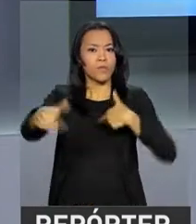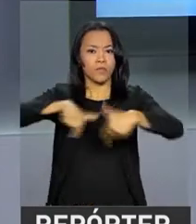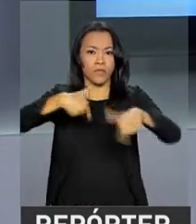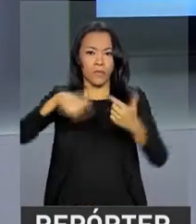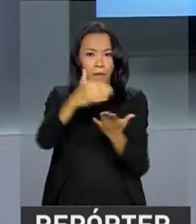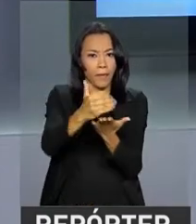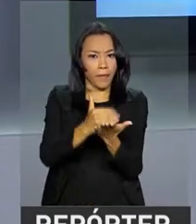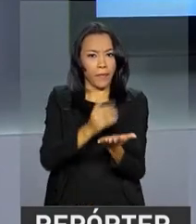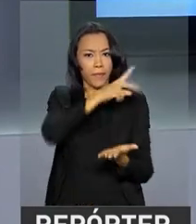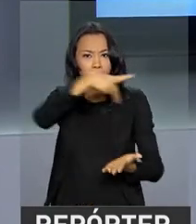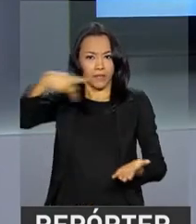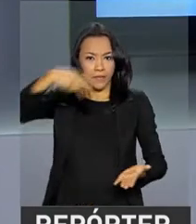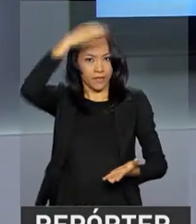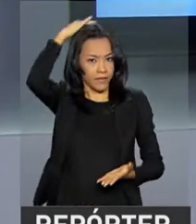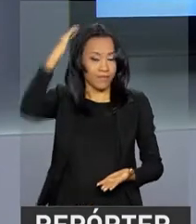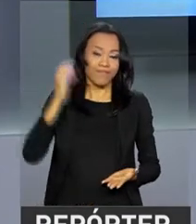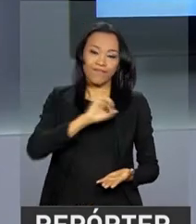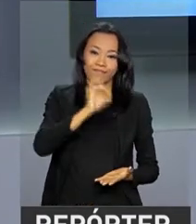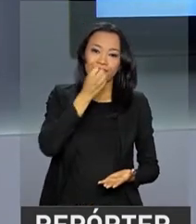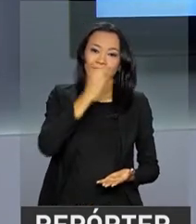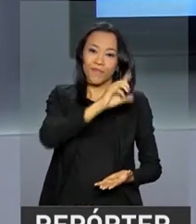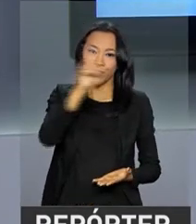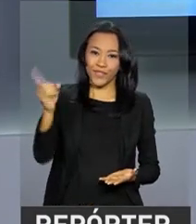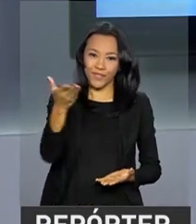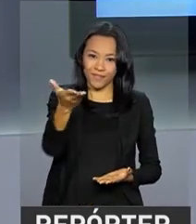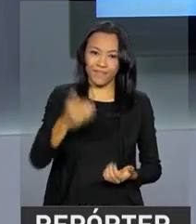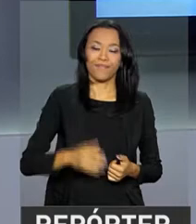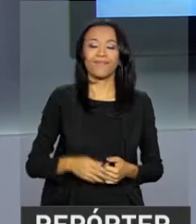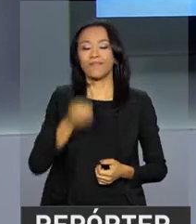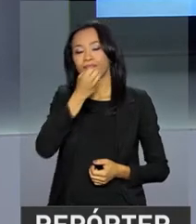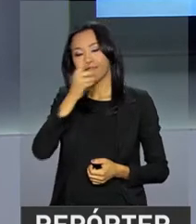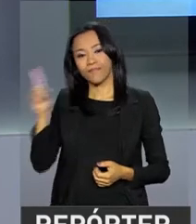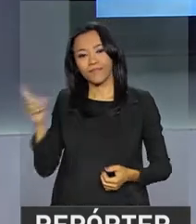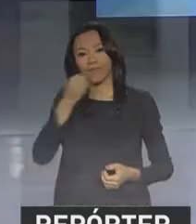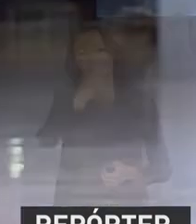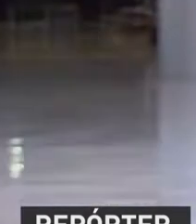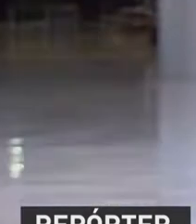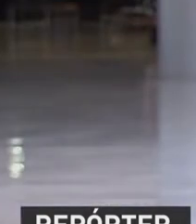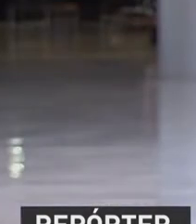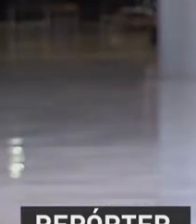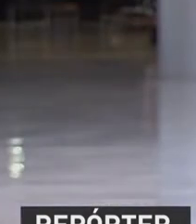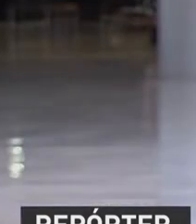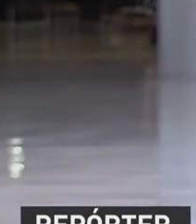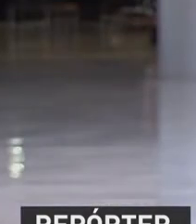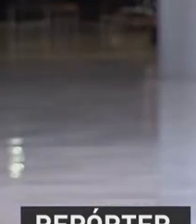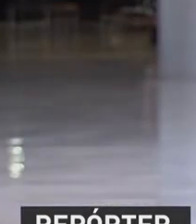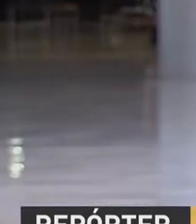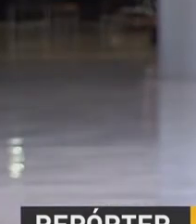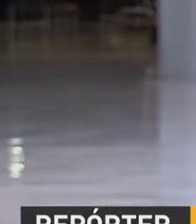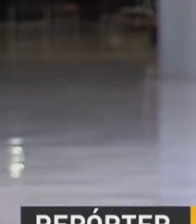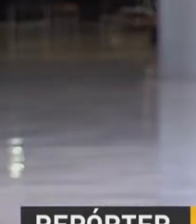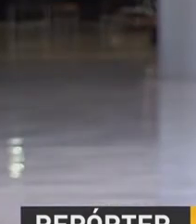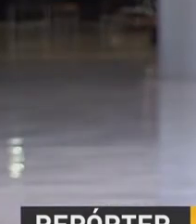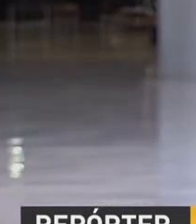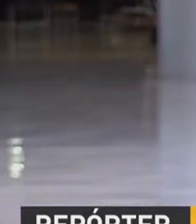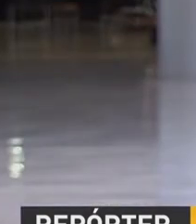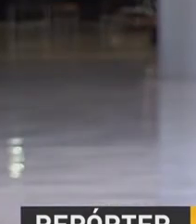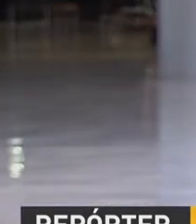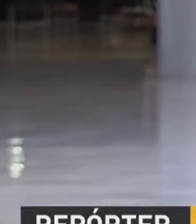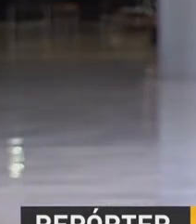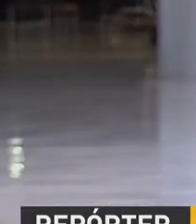olá ney bom dia pra você bom dia pra isso é bom dia todos olha aí se o presidente michel temer que tem uma série de compromissos